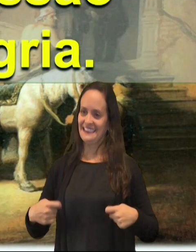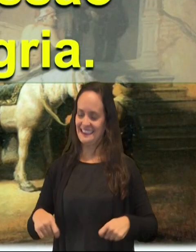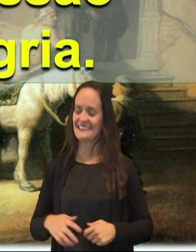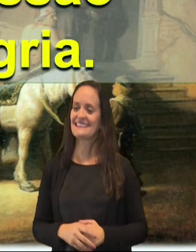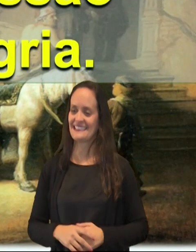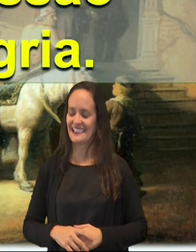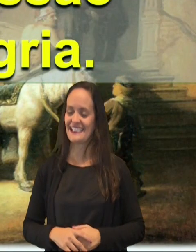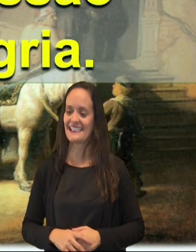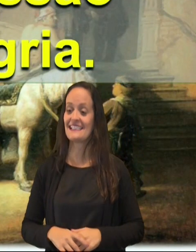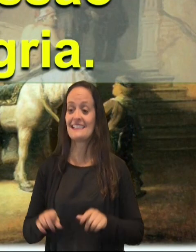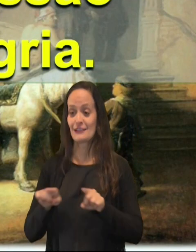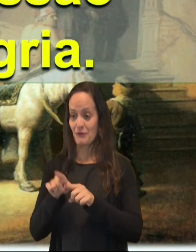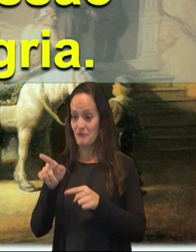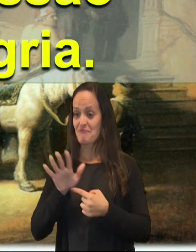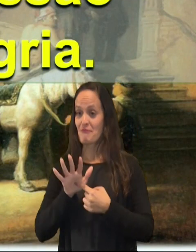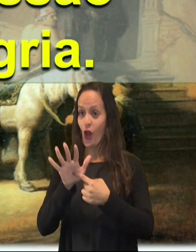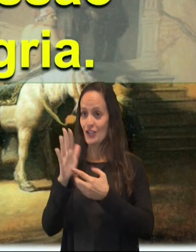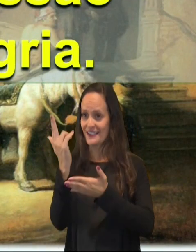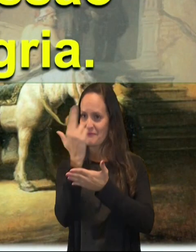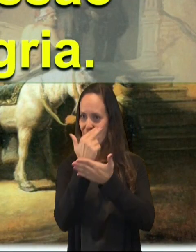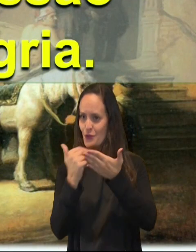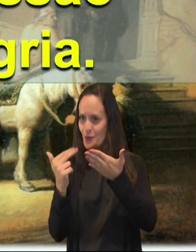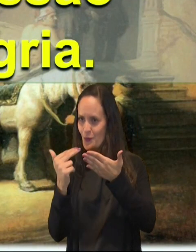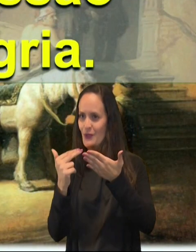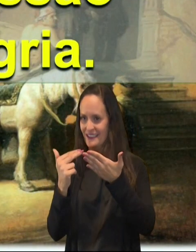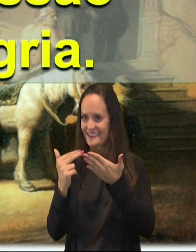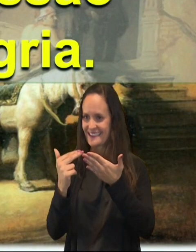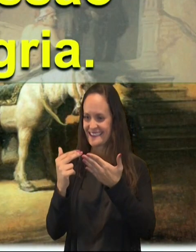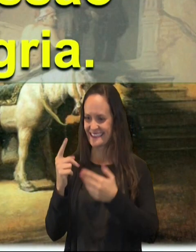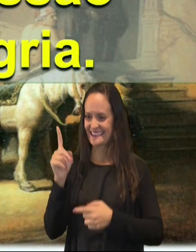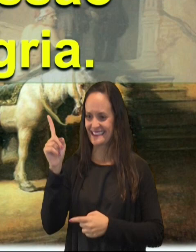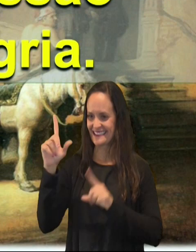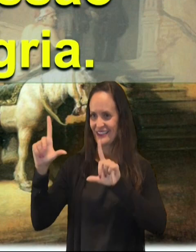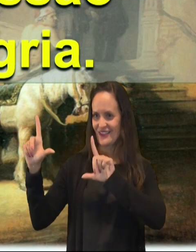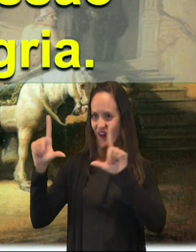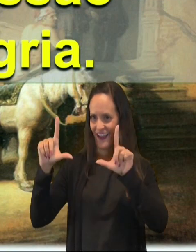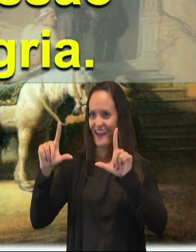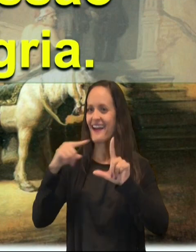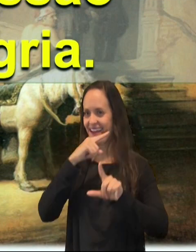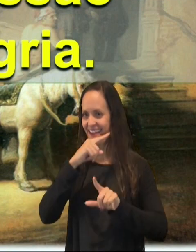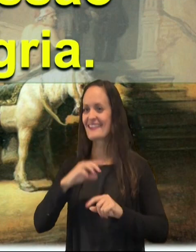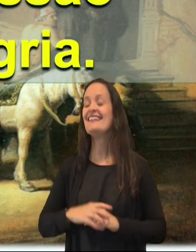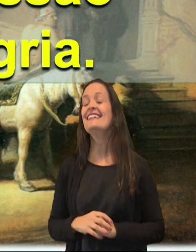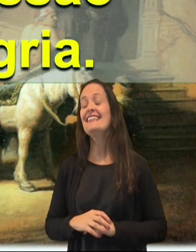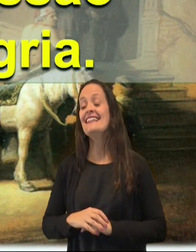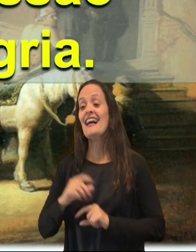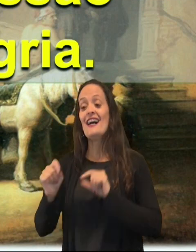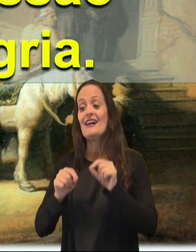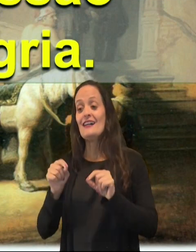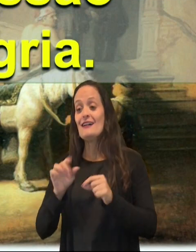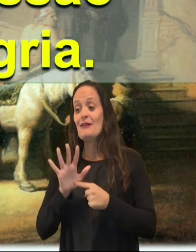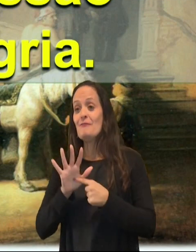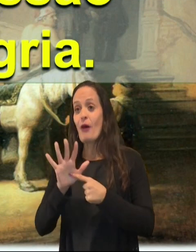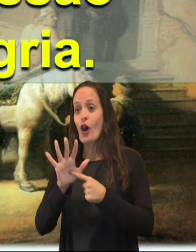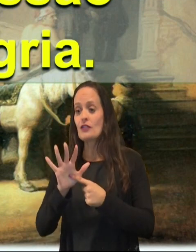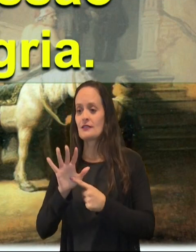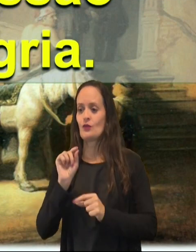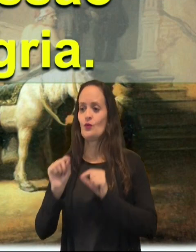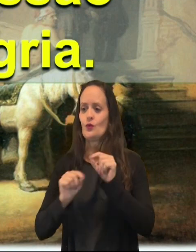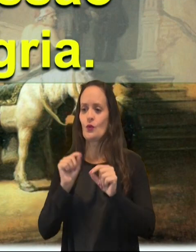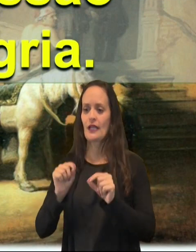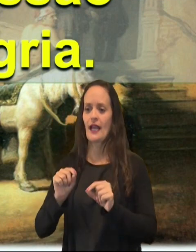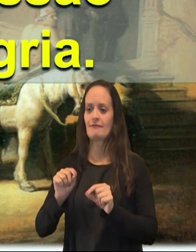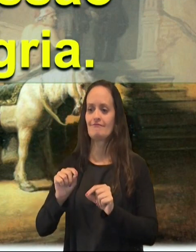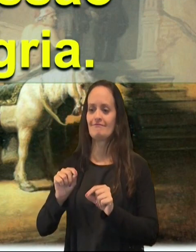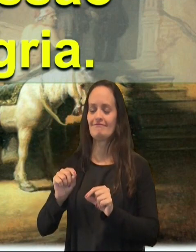aí mais uma vez o nosso pintor, dando luz naquele que estava sendo levado para a estrebaria, para,